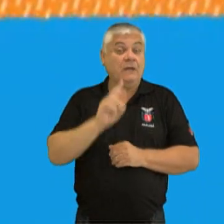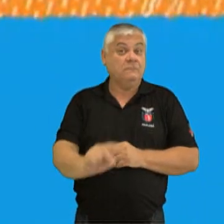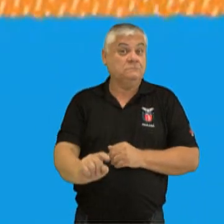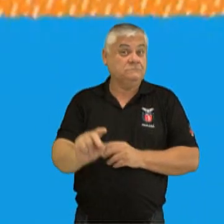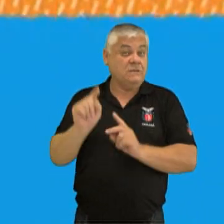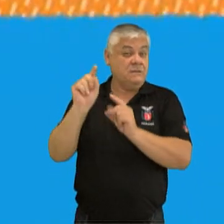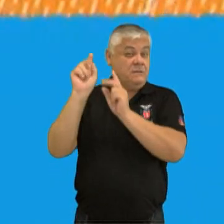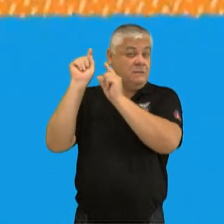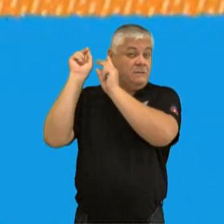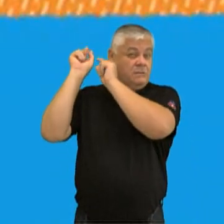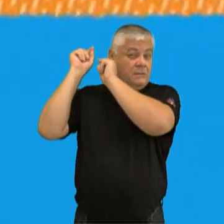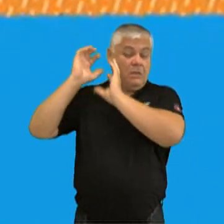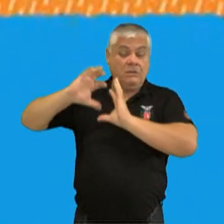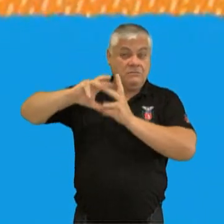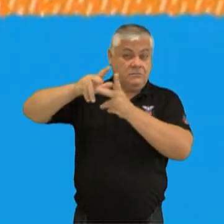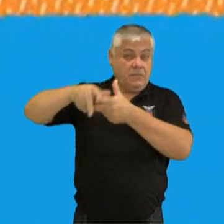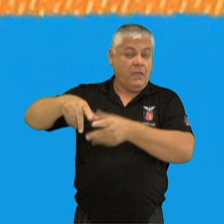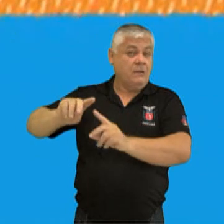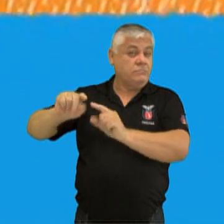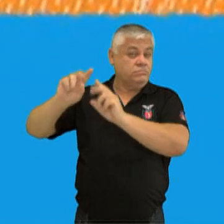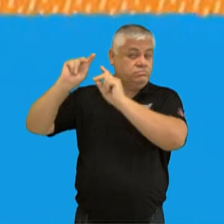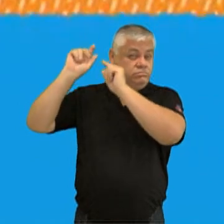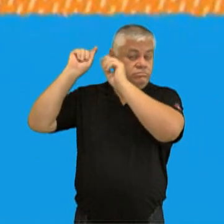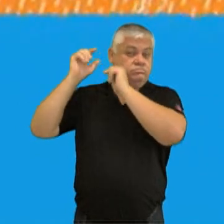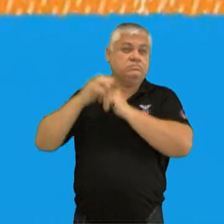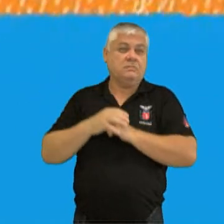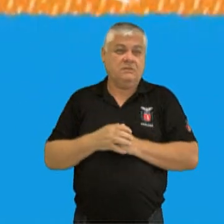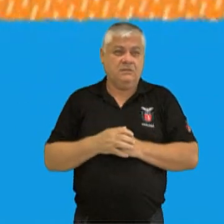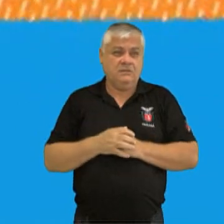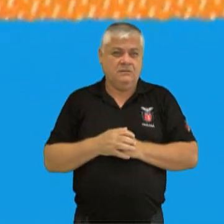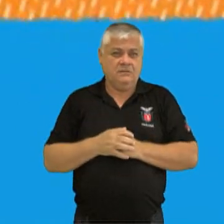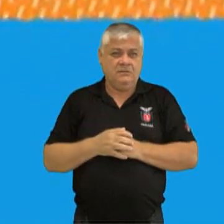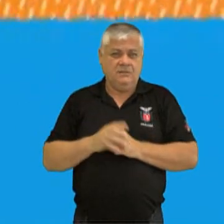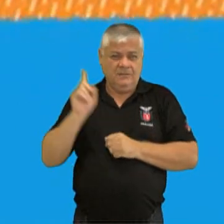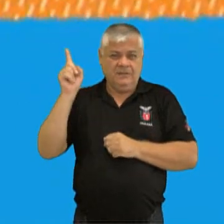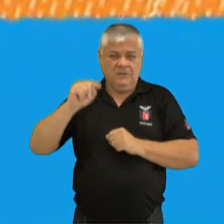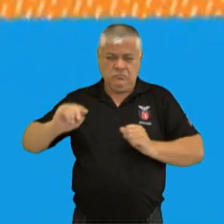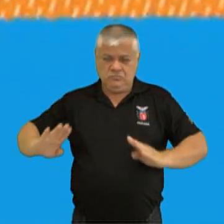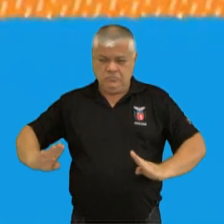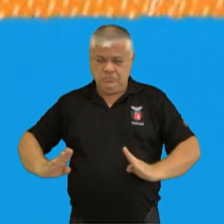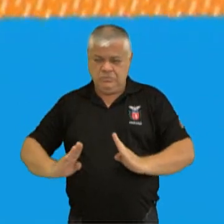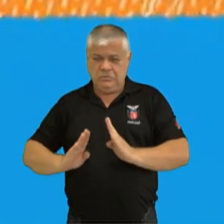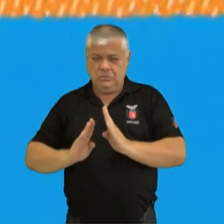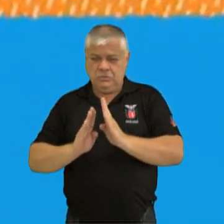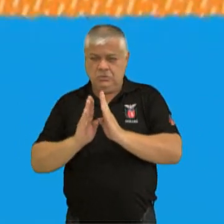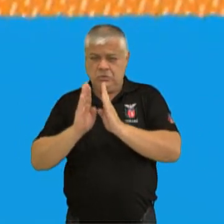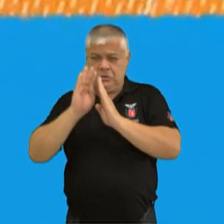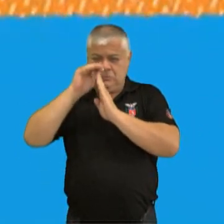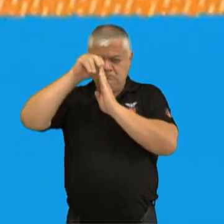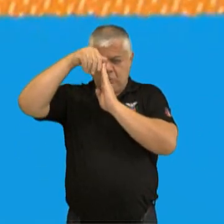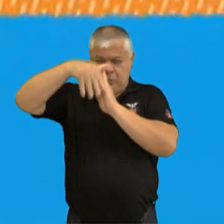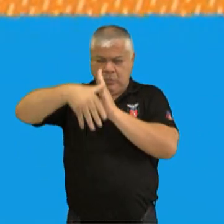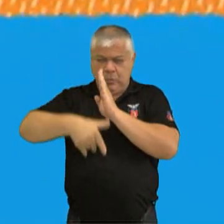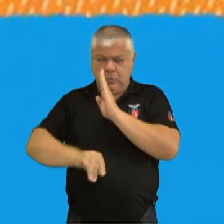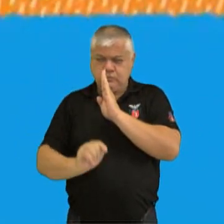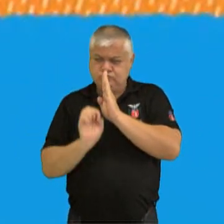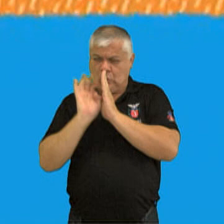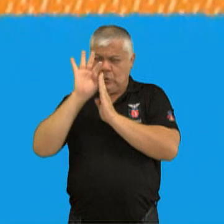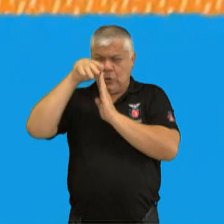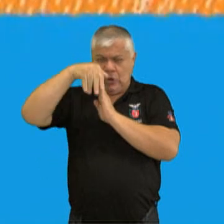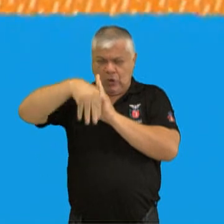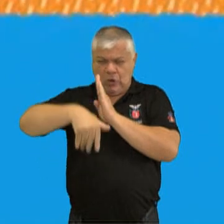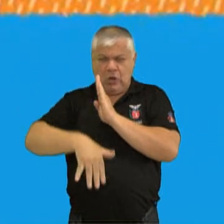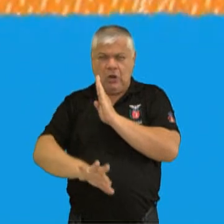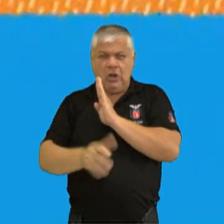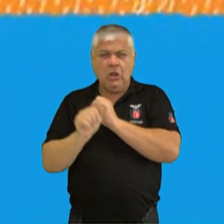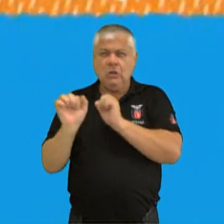há bilhões e bilhões de anos atrás. Será que essa imagem, embora seja uma representação, é uma